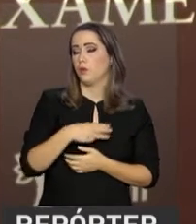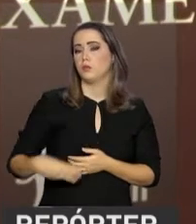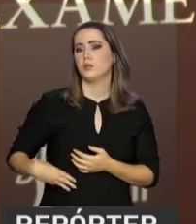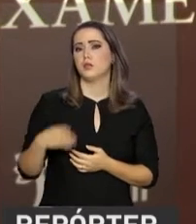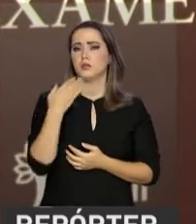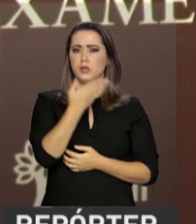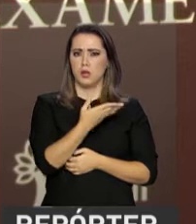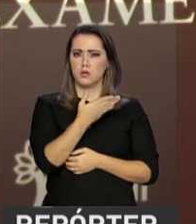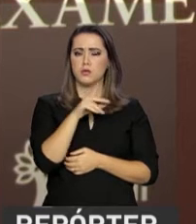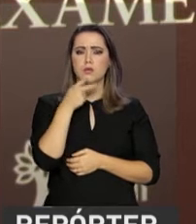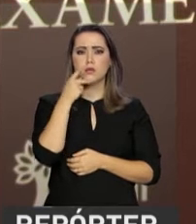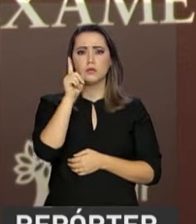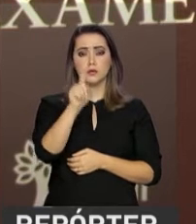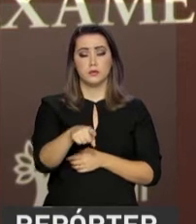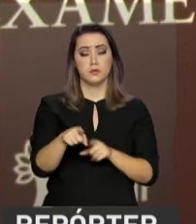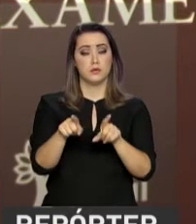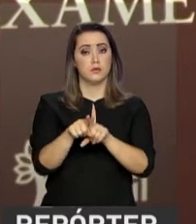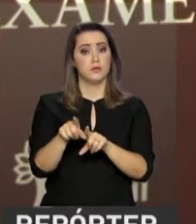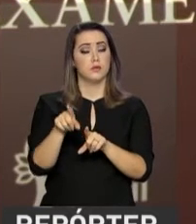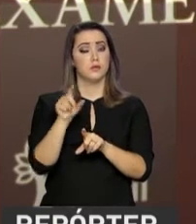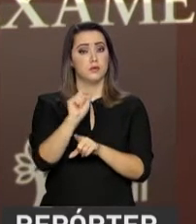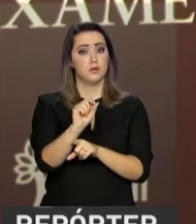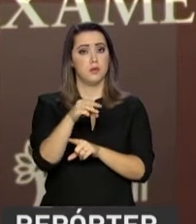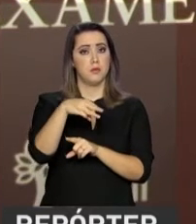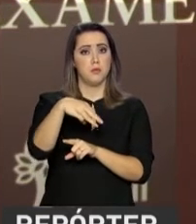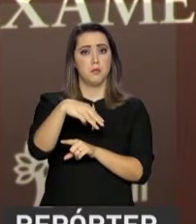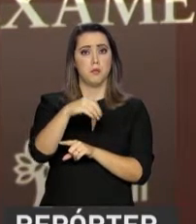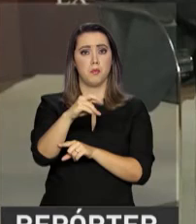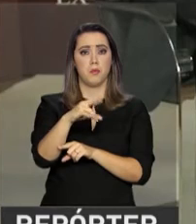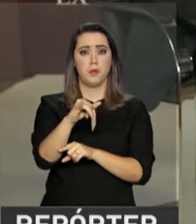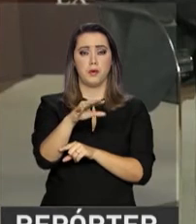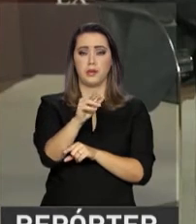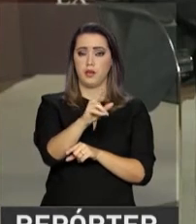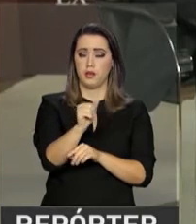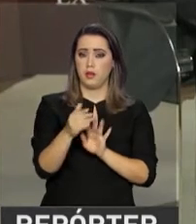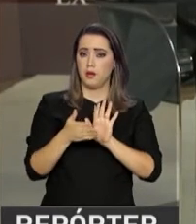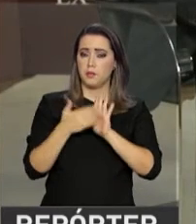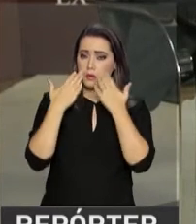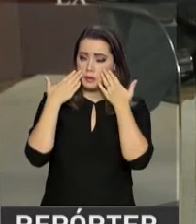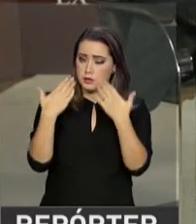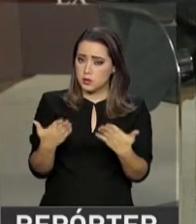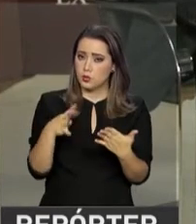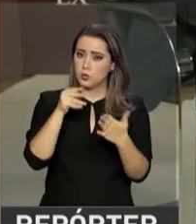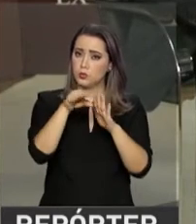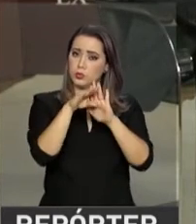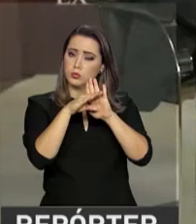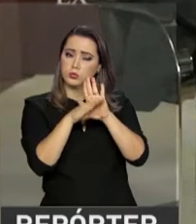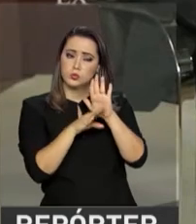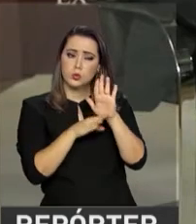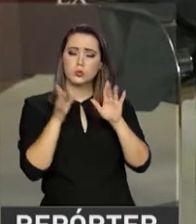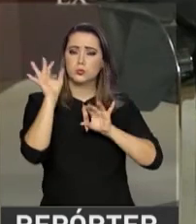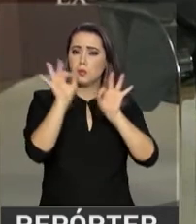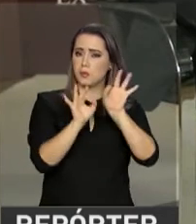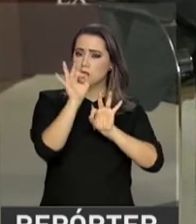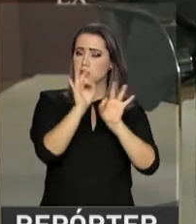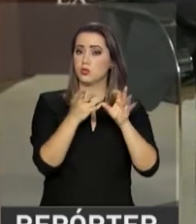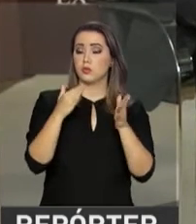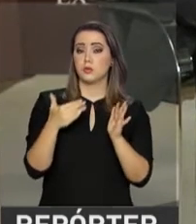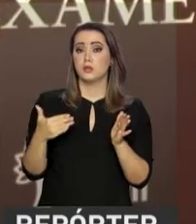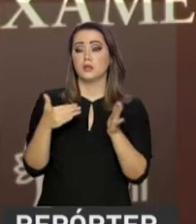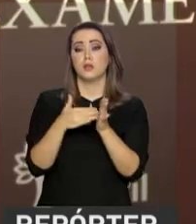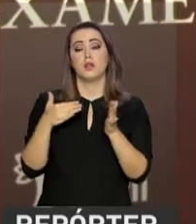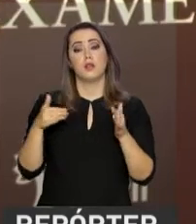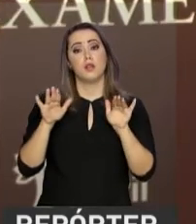ministro-chefe da Secretaria-Geral da Presidência da República, Moreira Franco, foi quem apresentou as ações do Avançar Cidades, que até o fim de